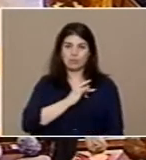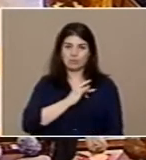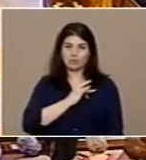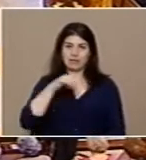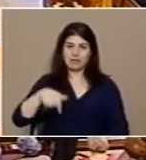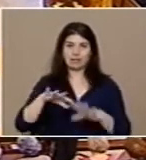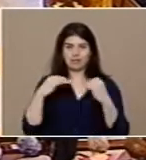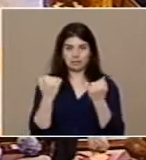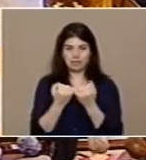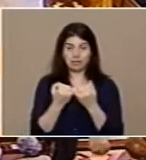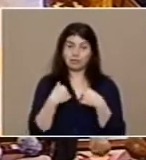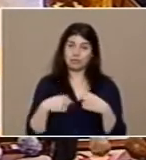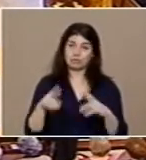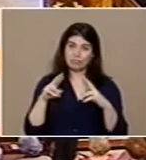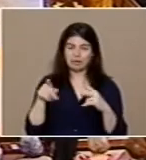seja